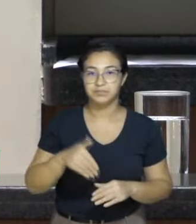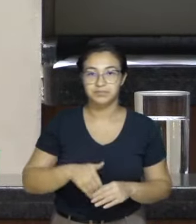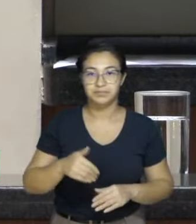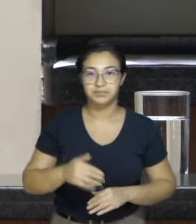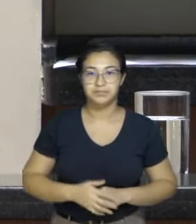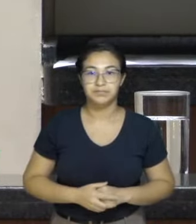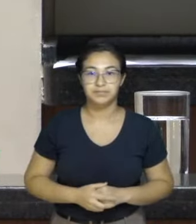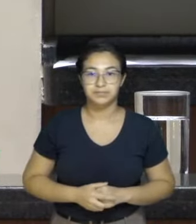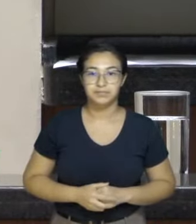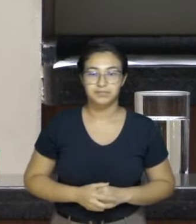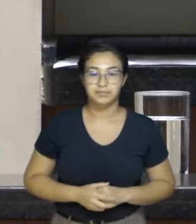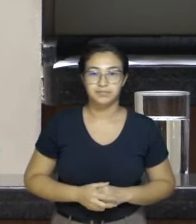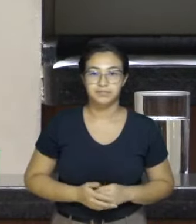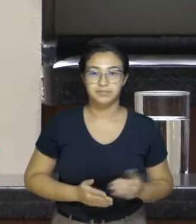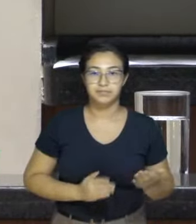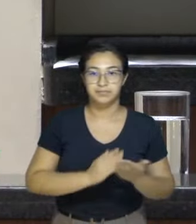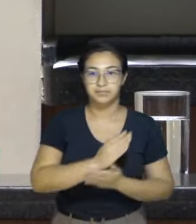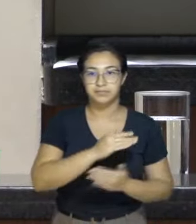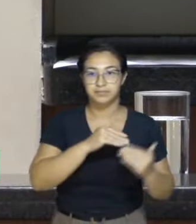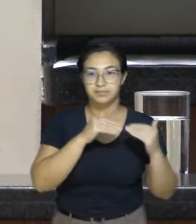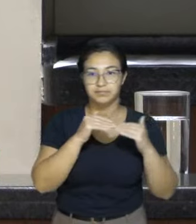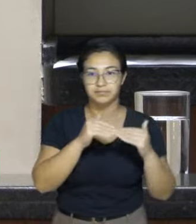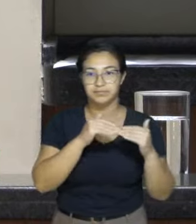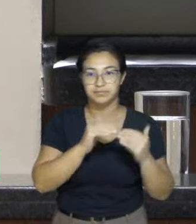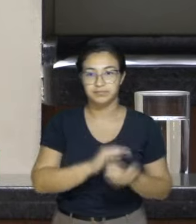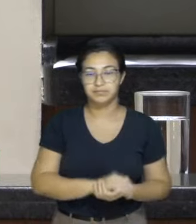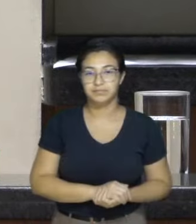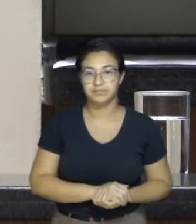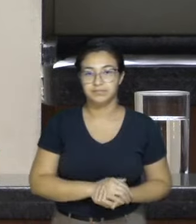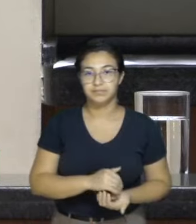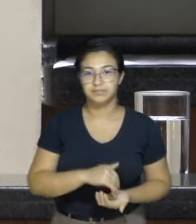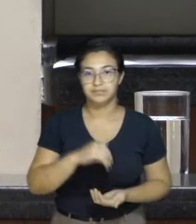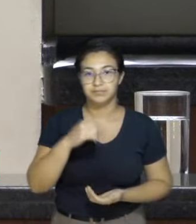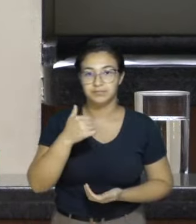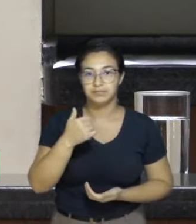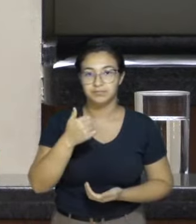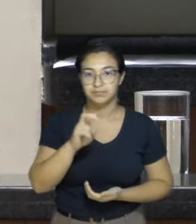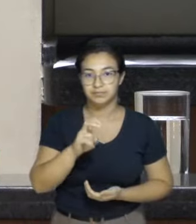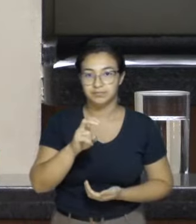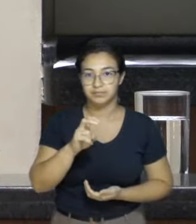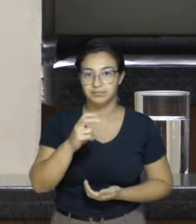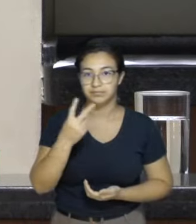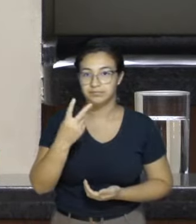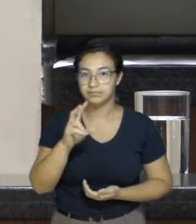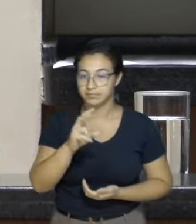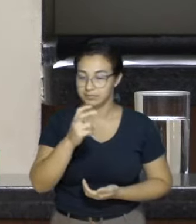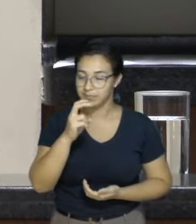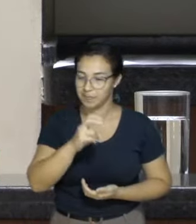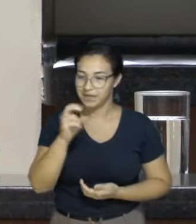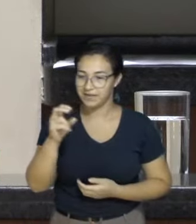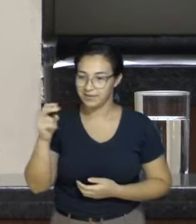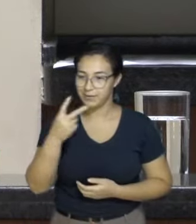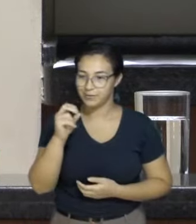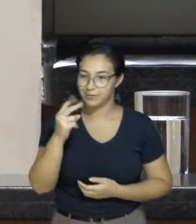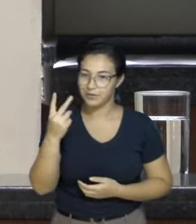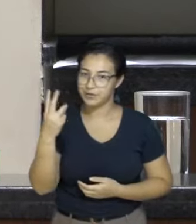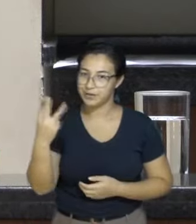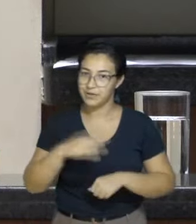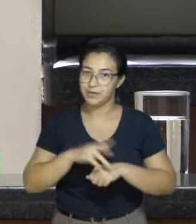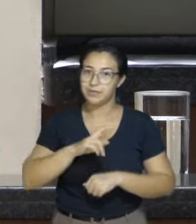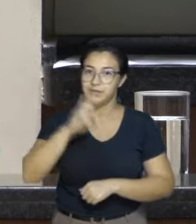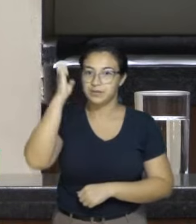aprovam, permaneçam como se encontra. Aprovado por unanimidade. Moção 500/2023, autoria do deputado Emerson Stein,